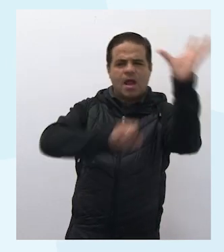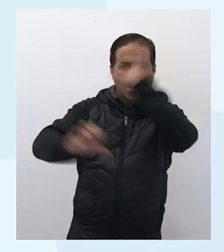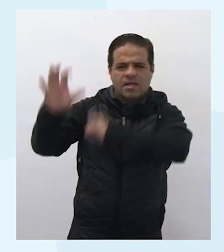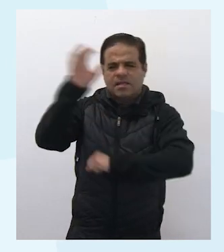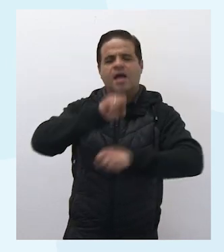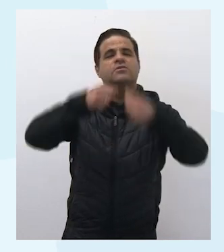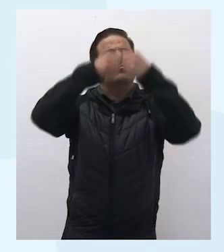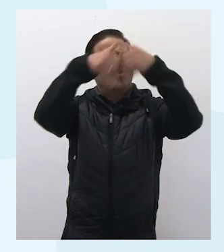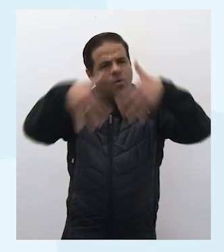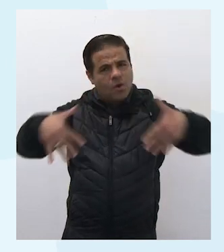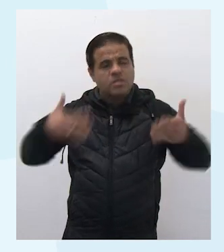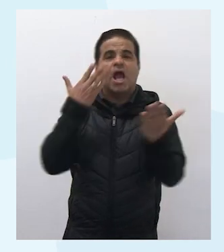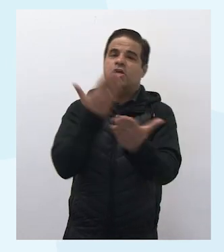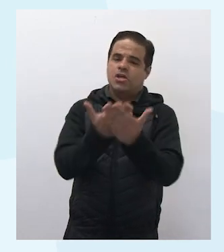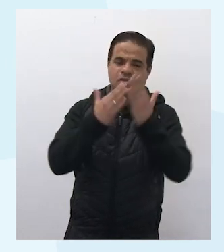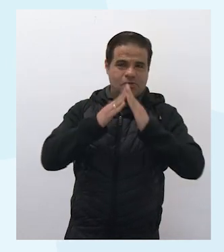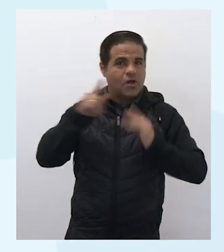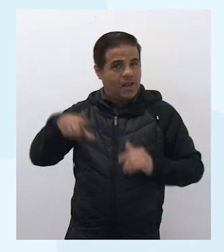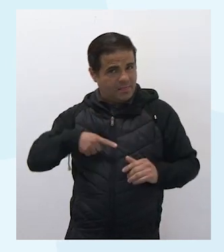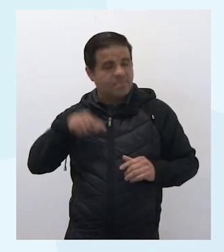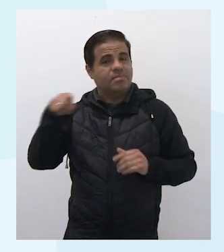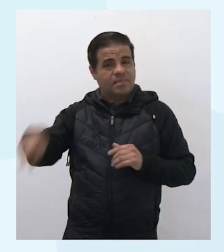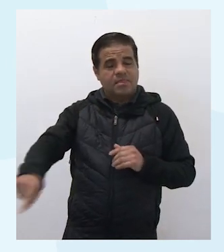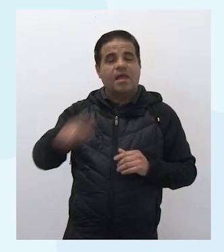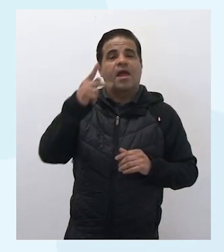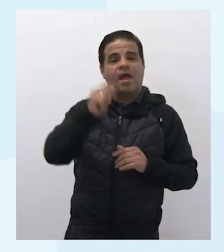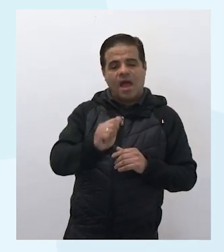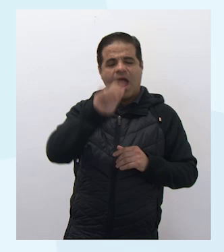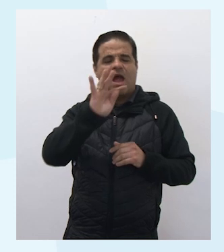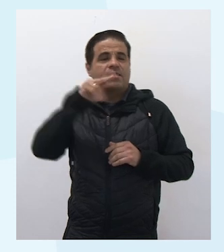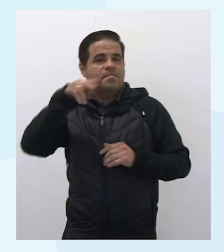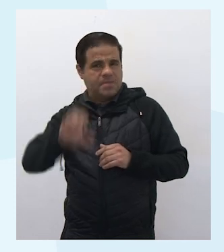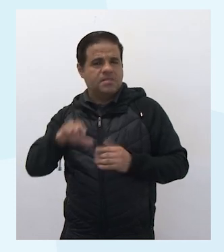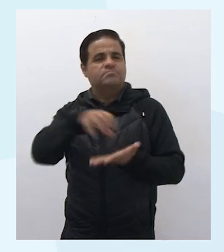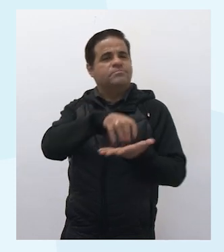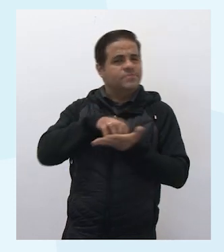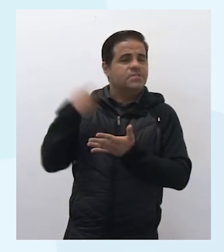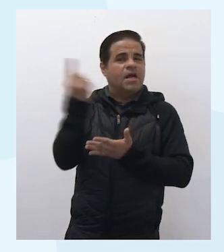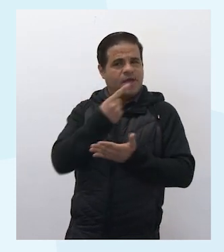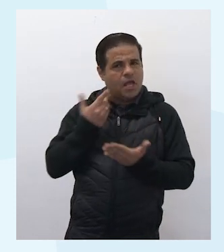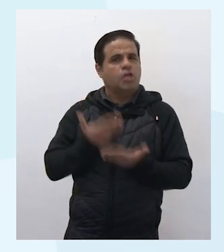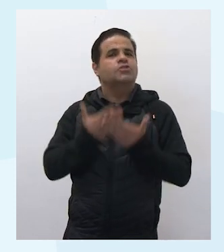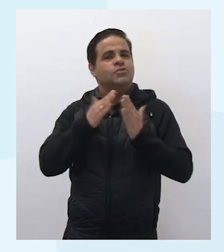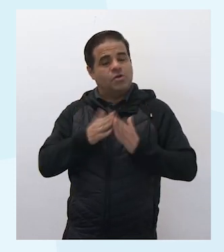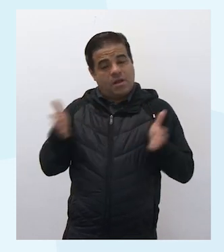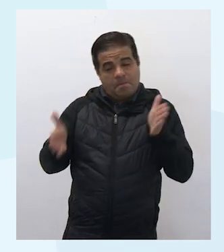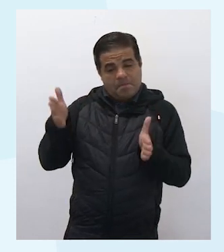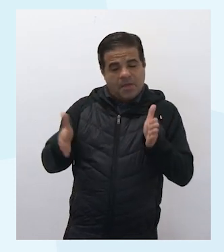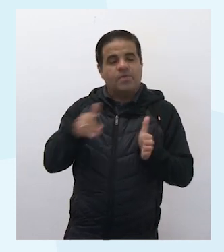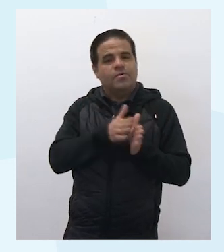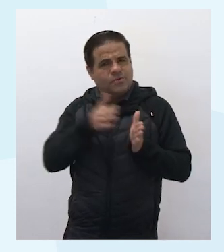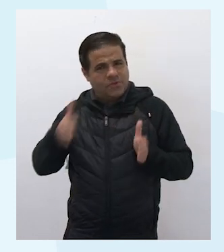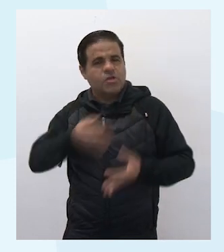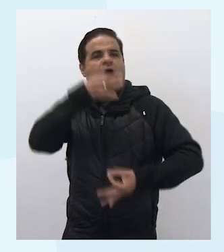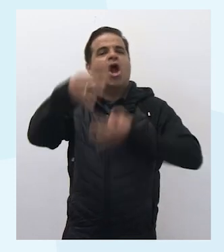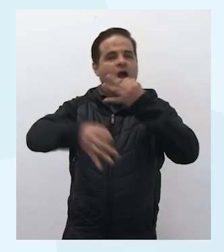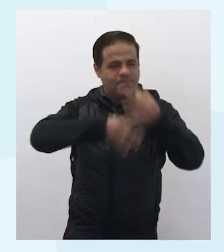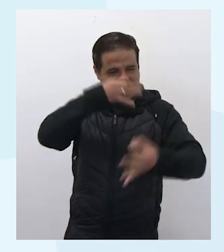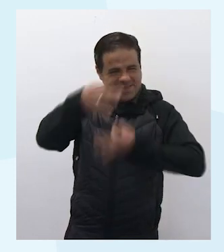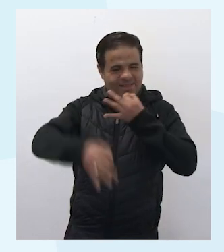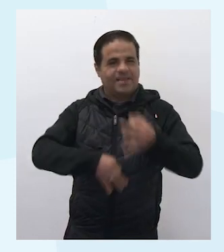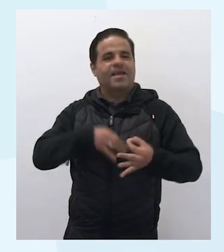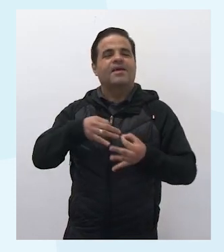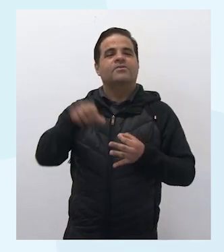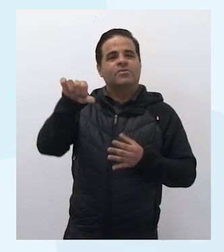e fluxo que a escola possui nas ATPCs das unidades escolares neste período aí que nós comentamos,